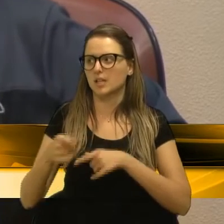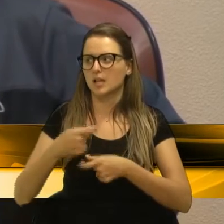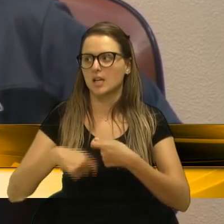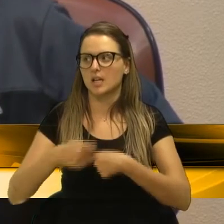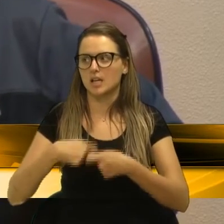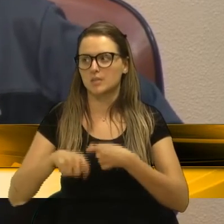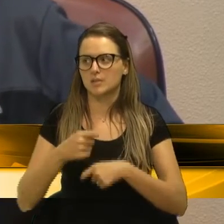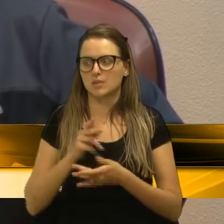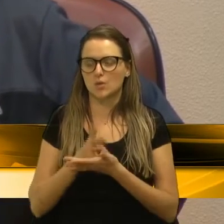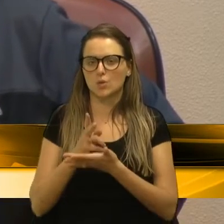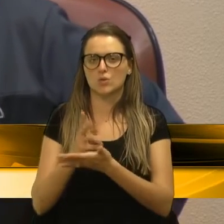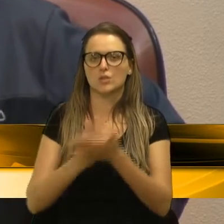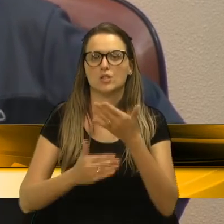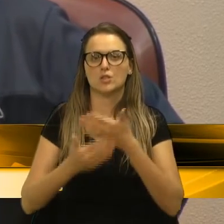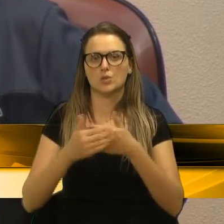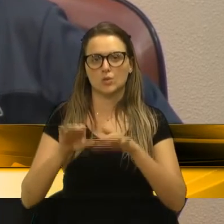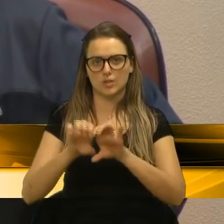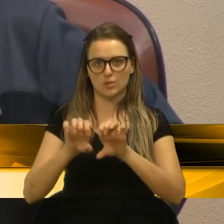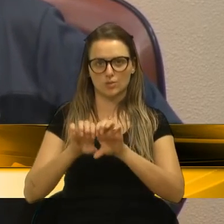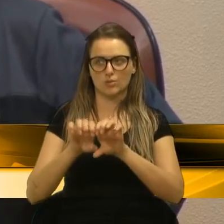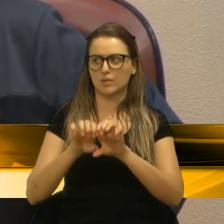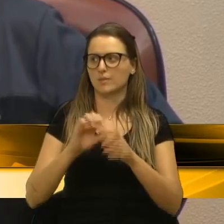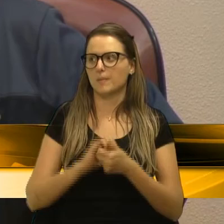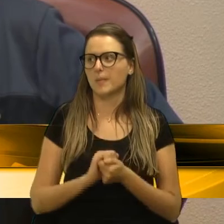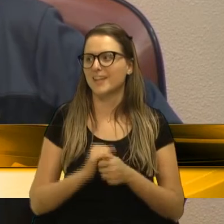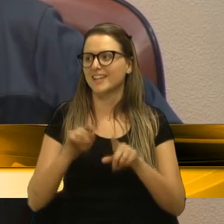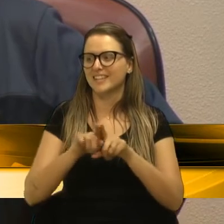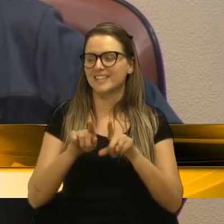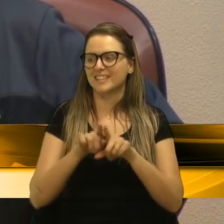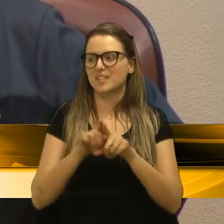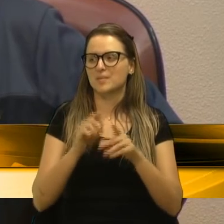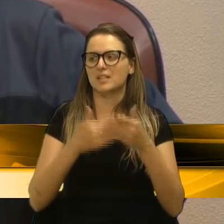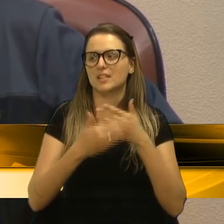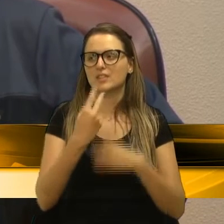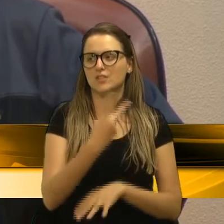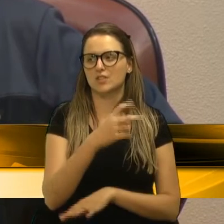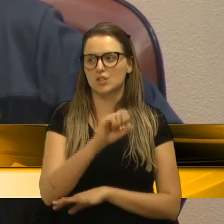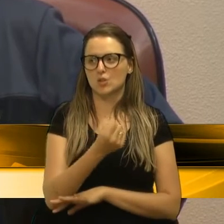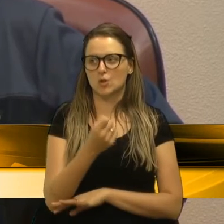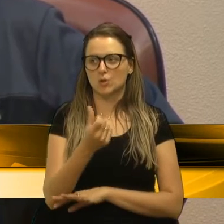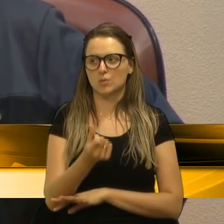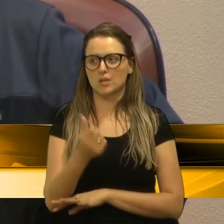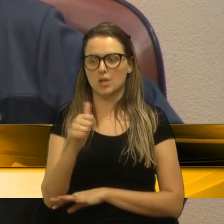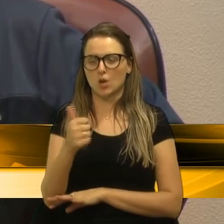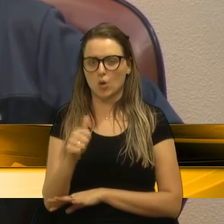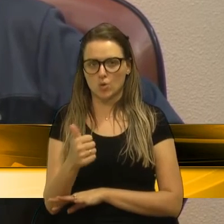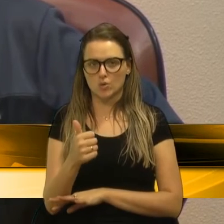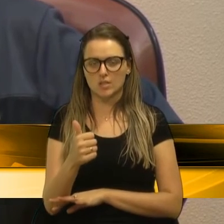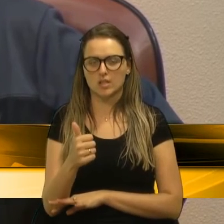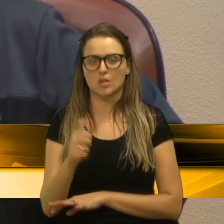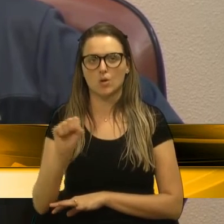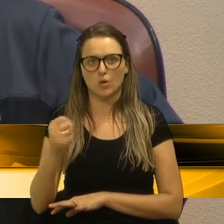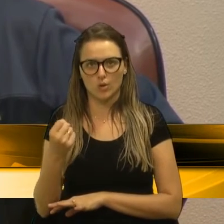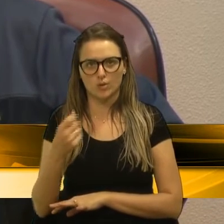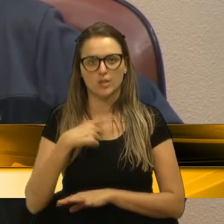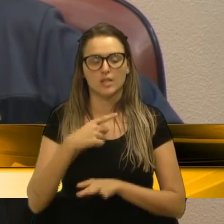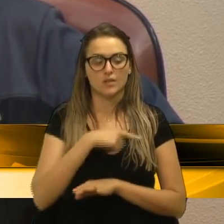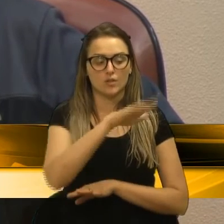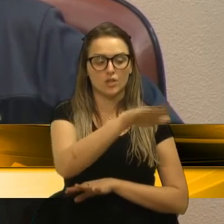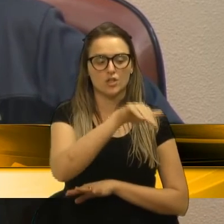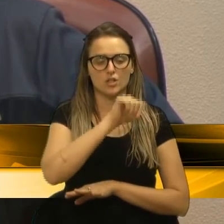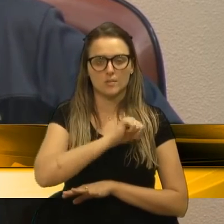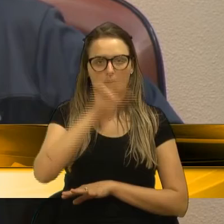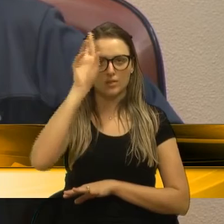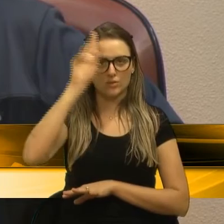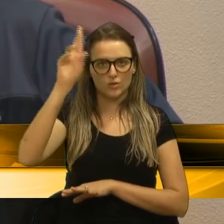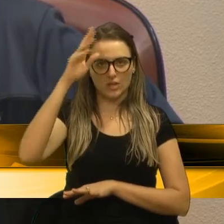e manutenção de toda a estrutura. Em despacho na peça 2186118, foi determinada a intimação do administrador responsável